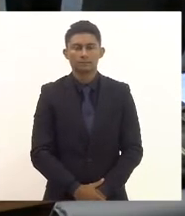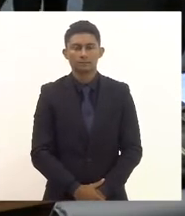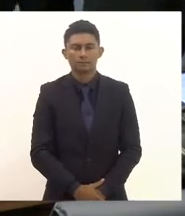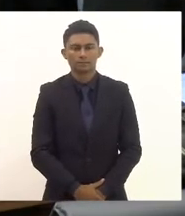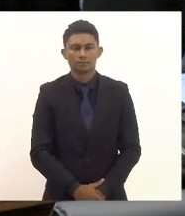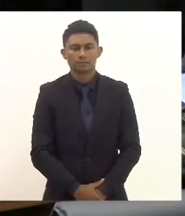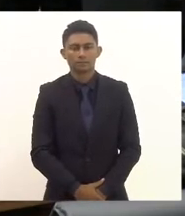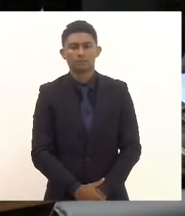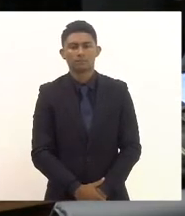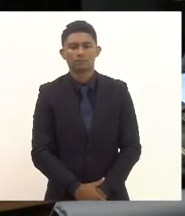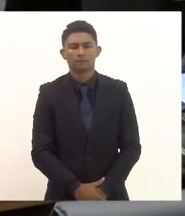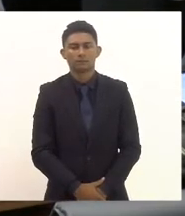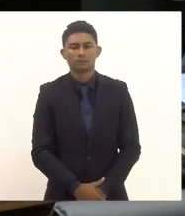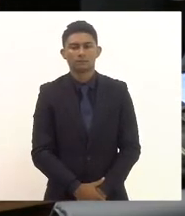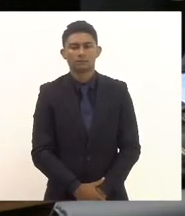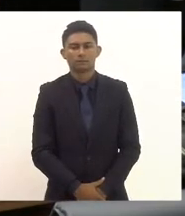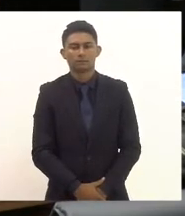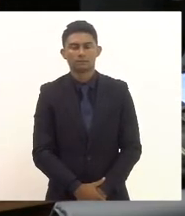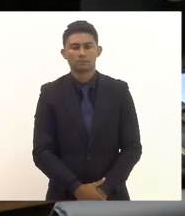Olá meu nome é